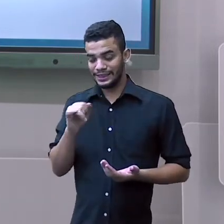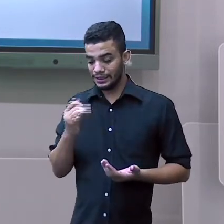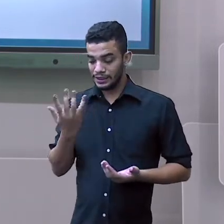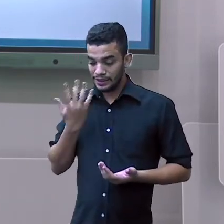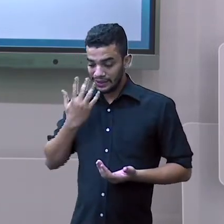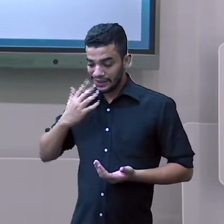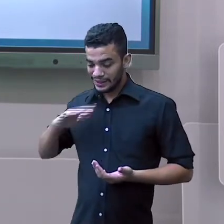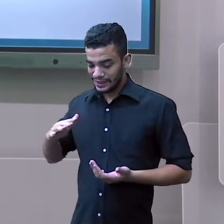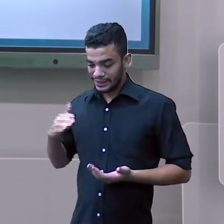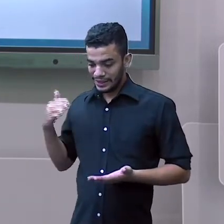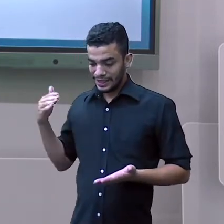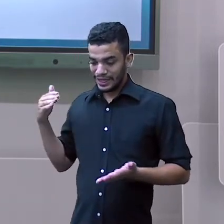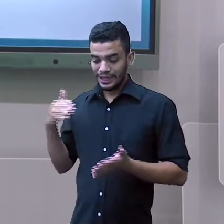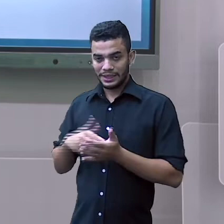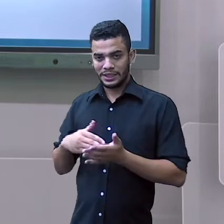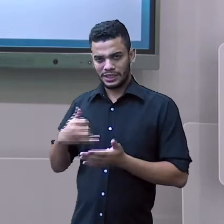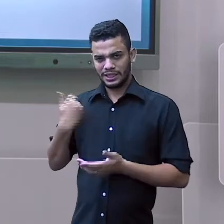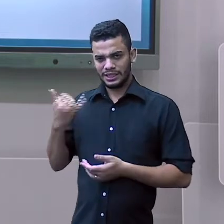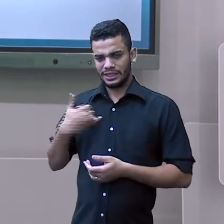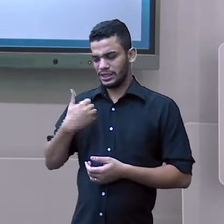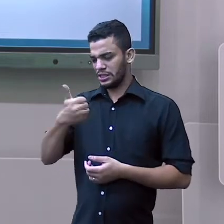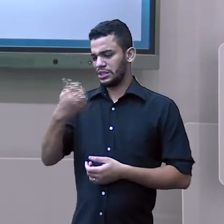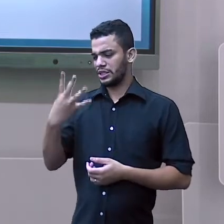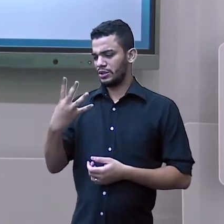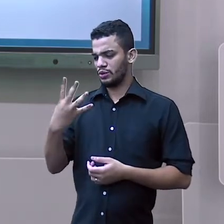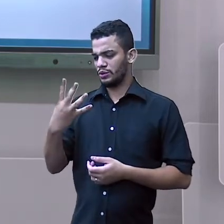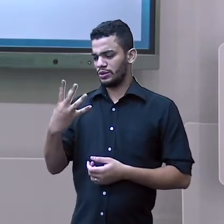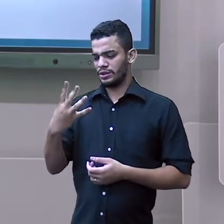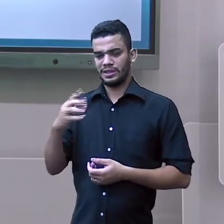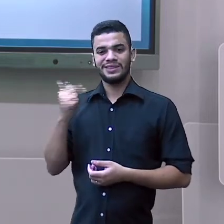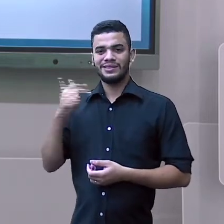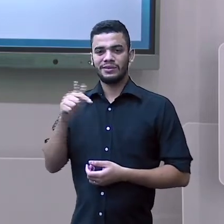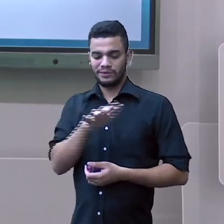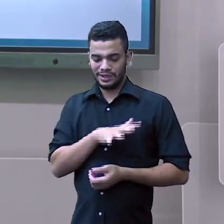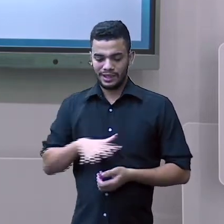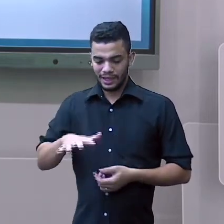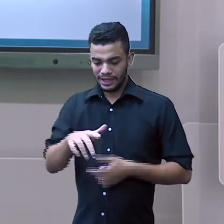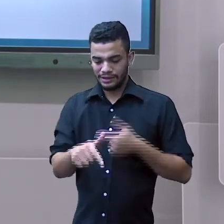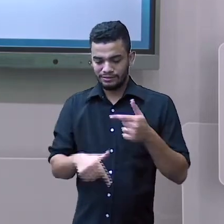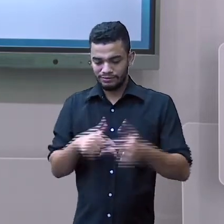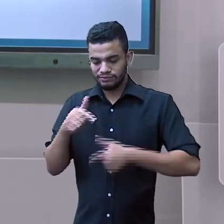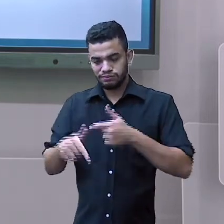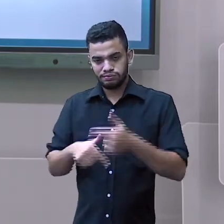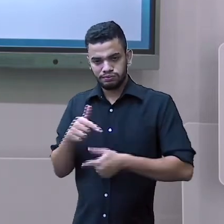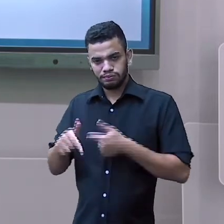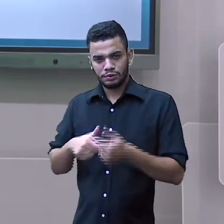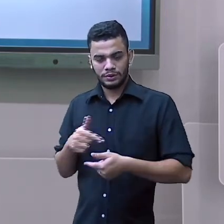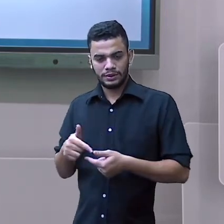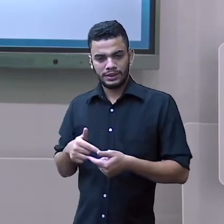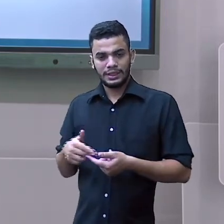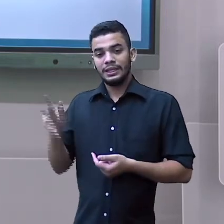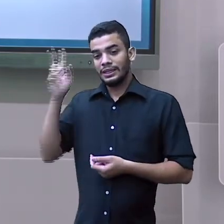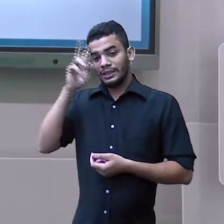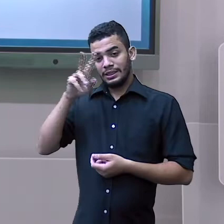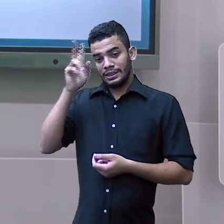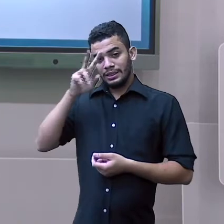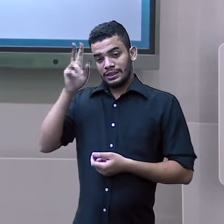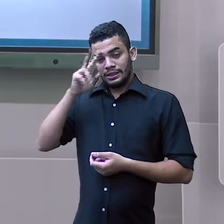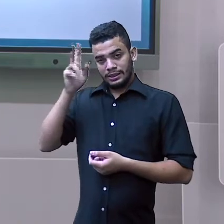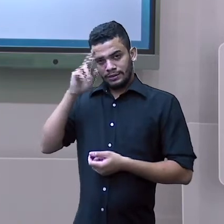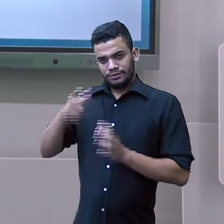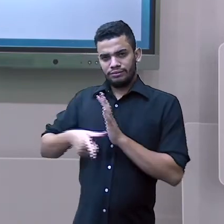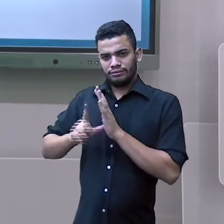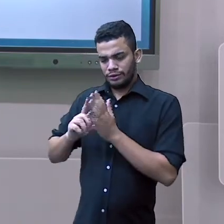trabalhar. Por quê? Entende-se, lembra, nós estudamos em aula anterior, que uma criança até essa idade, ela ainda está